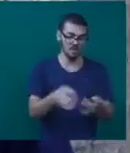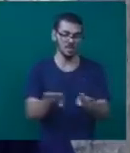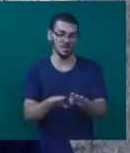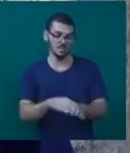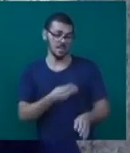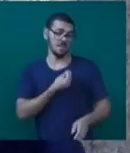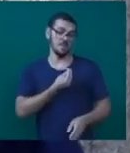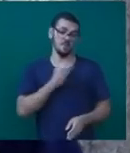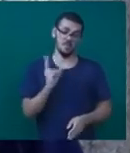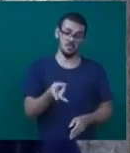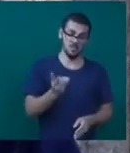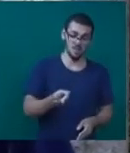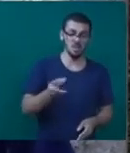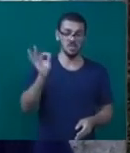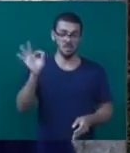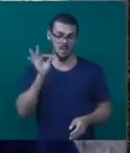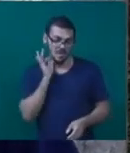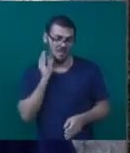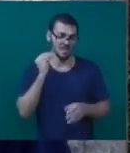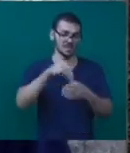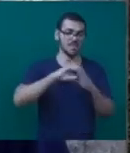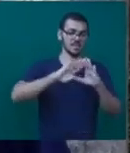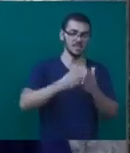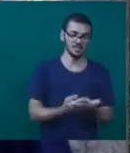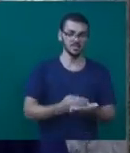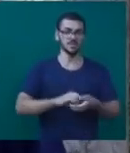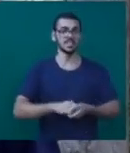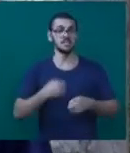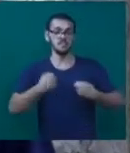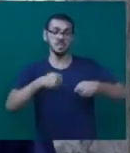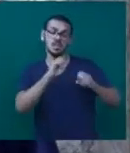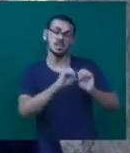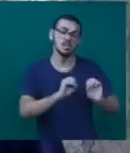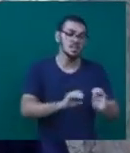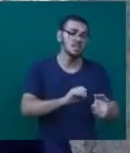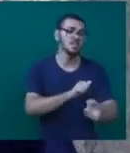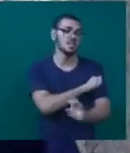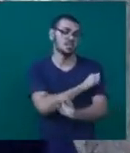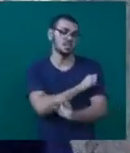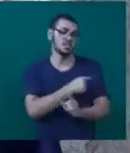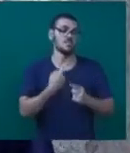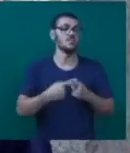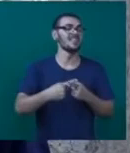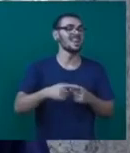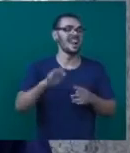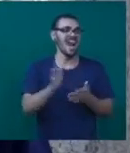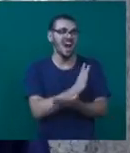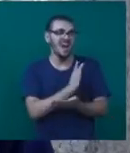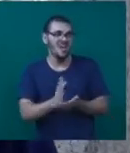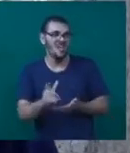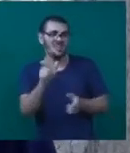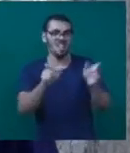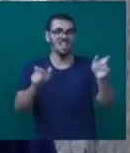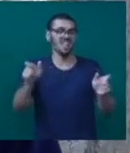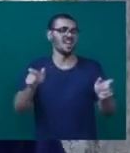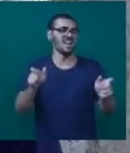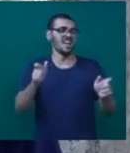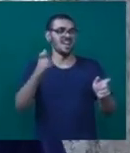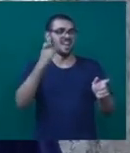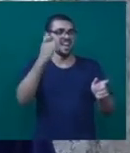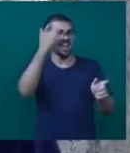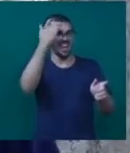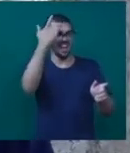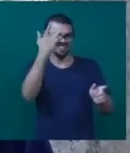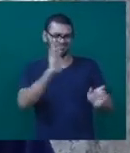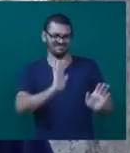Pretendemos ensinar os estudantes, né? Porque, às vezes, muitos estudantes acham que é coisa à toa, só enfeite, mas não é.